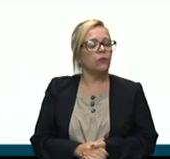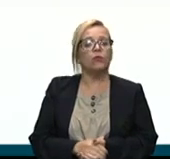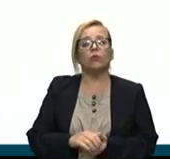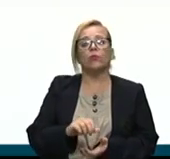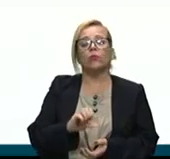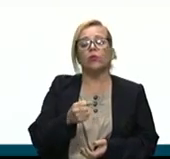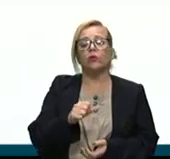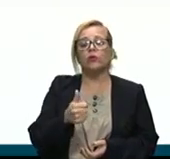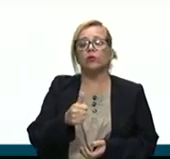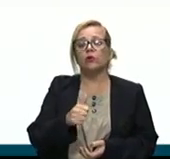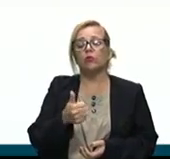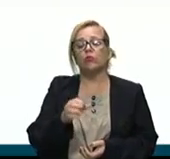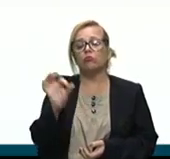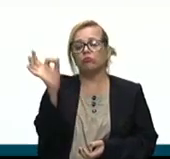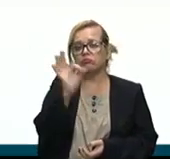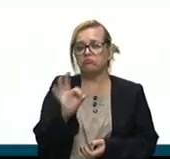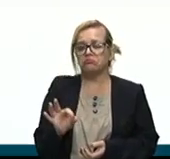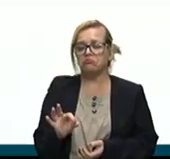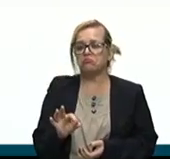81%.